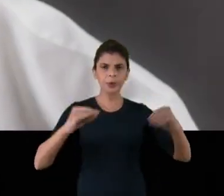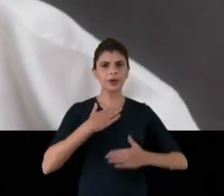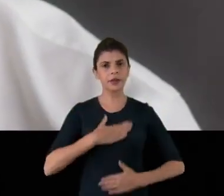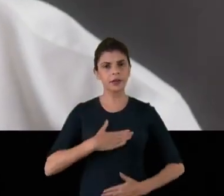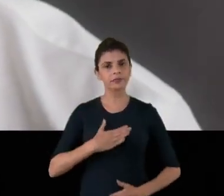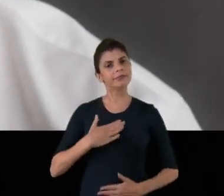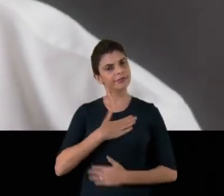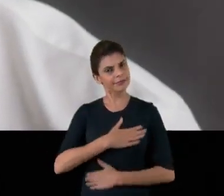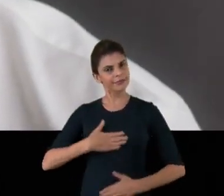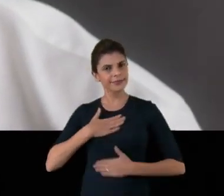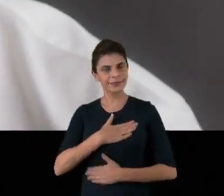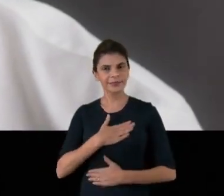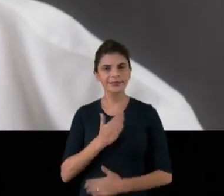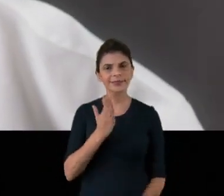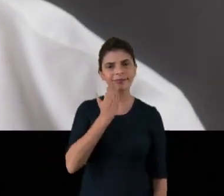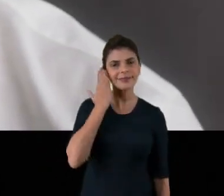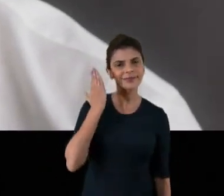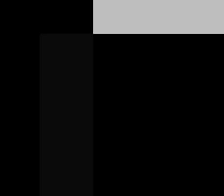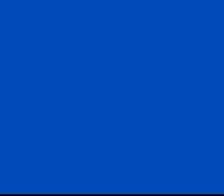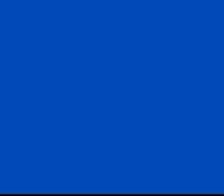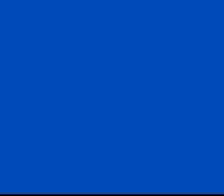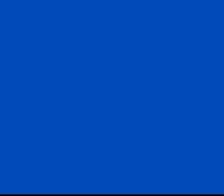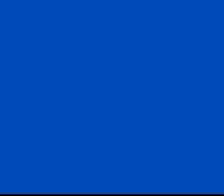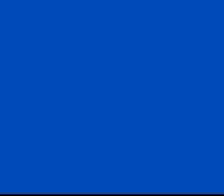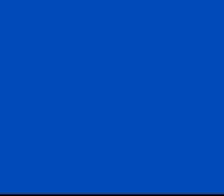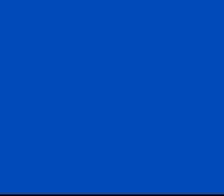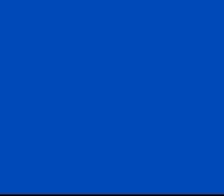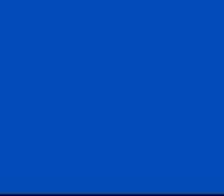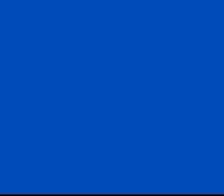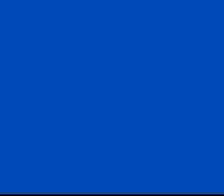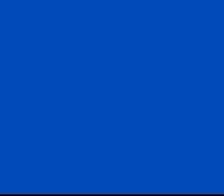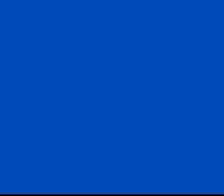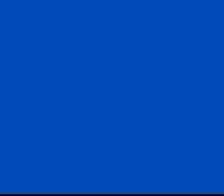é você viver tranquilo. Prazer.